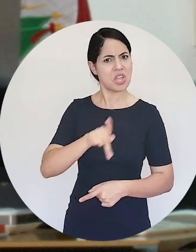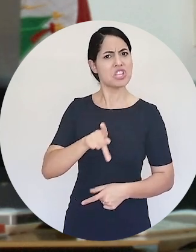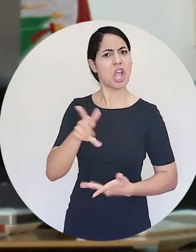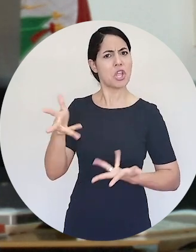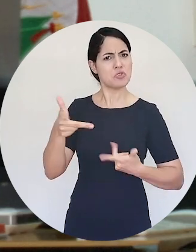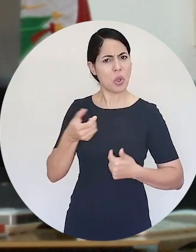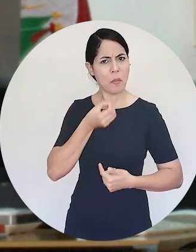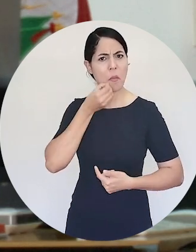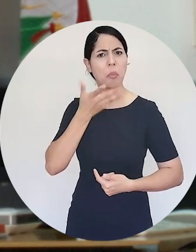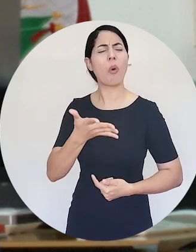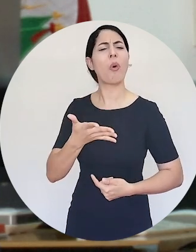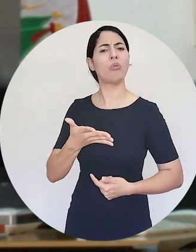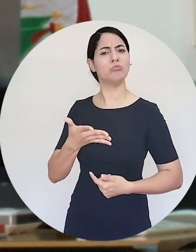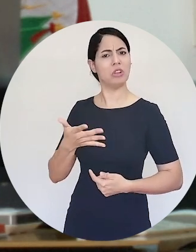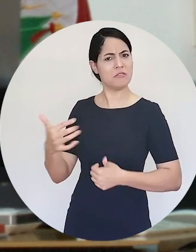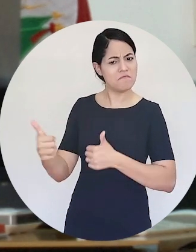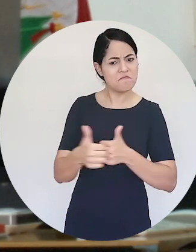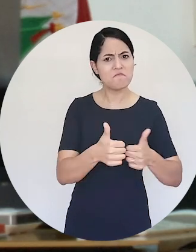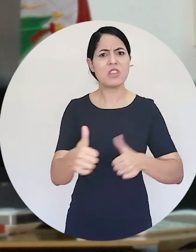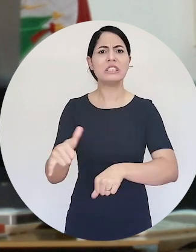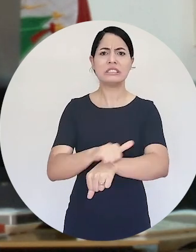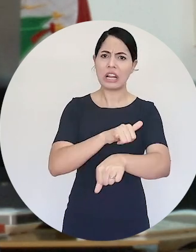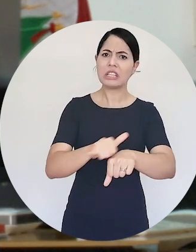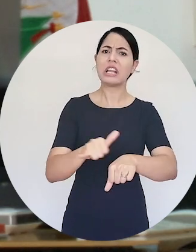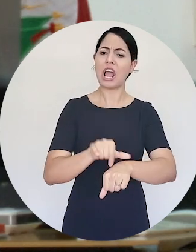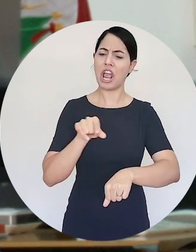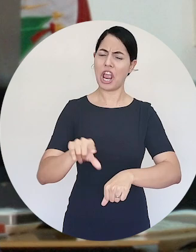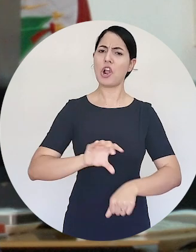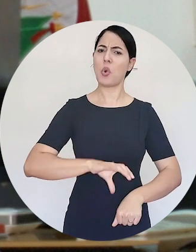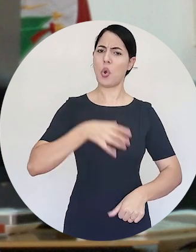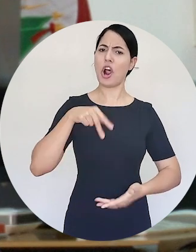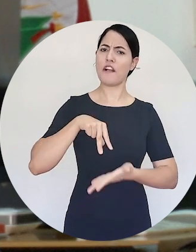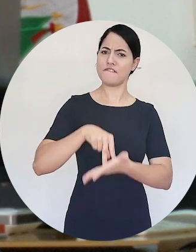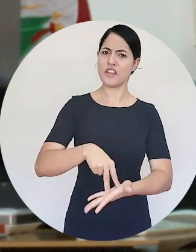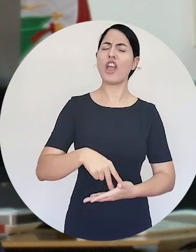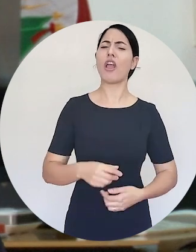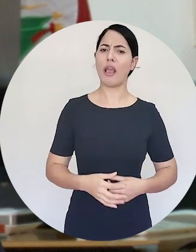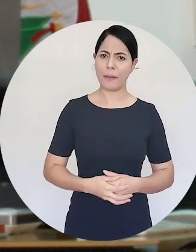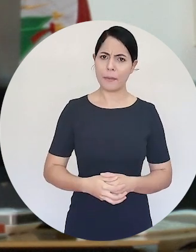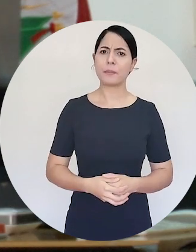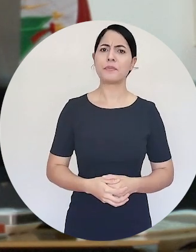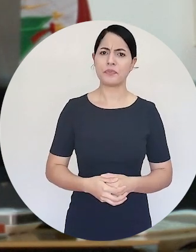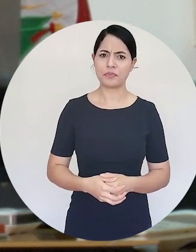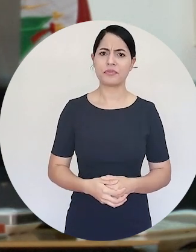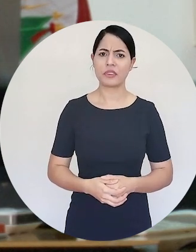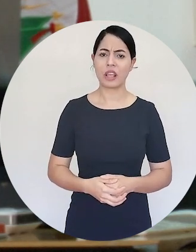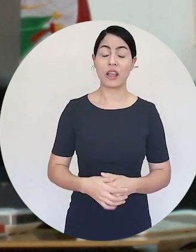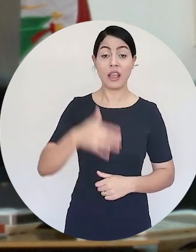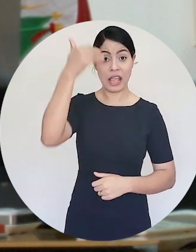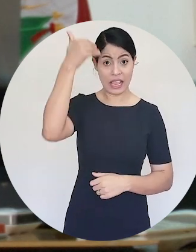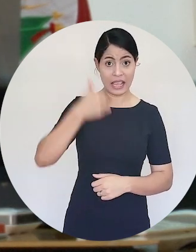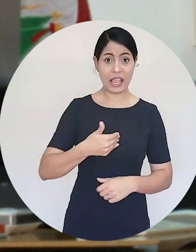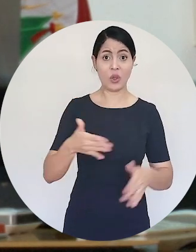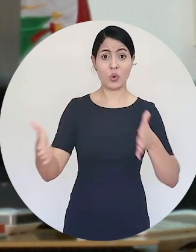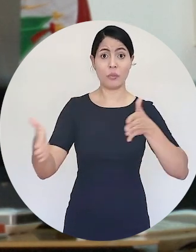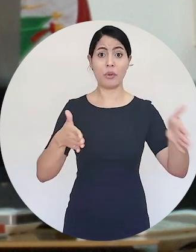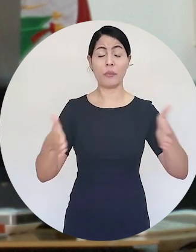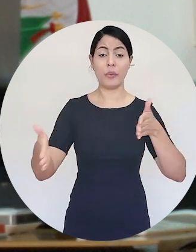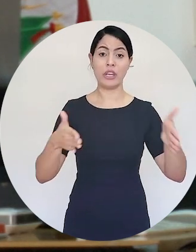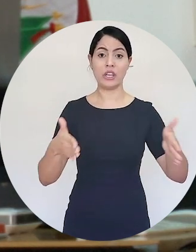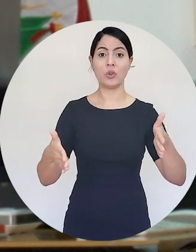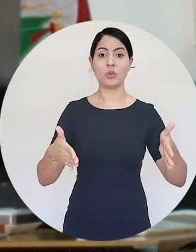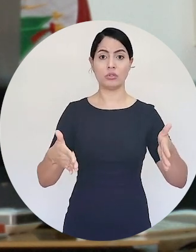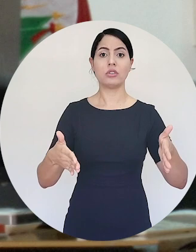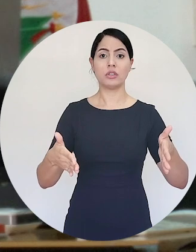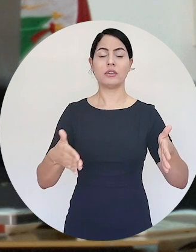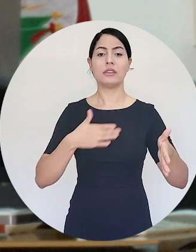com muita serenidade, mas com muita firmeza, muita coragem, e eu só vi avançar. Na minha geração de ordem,